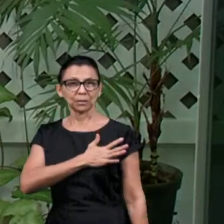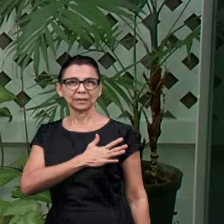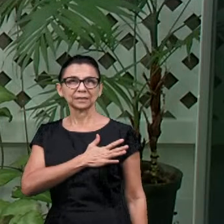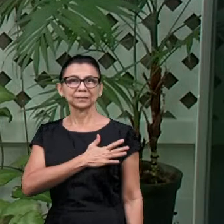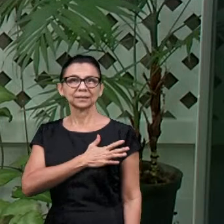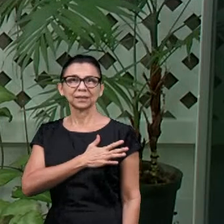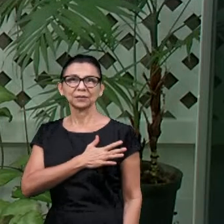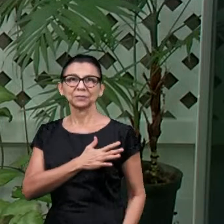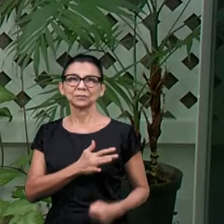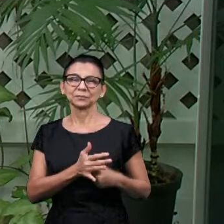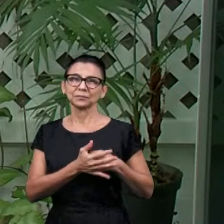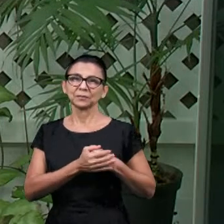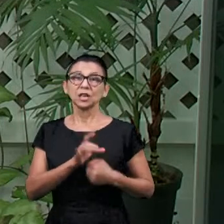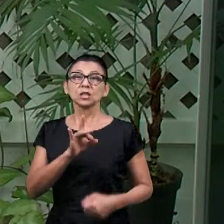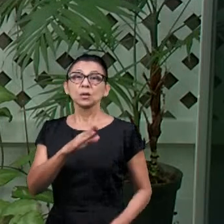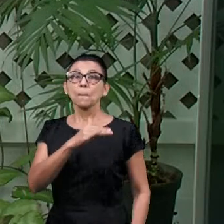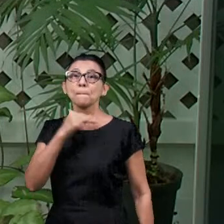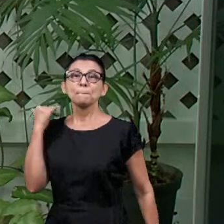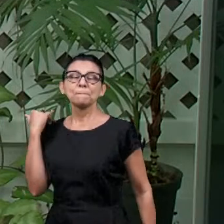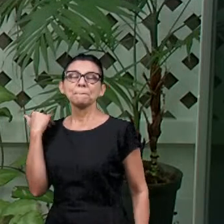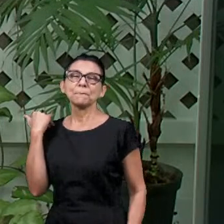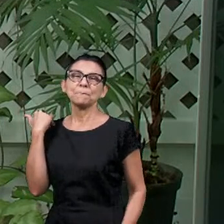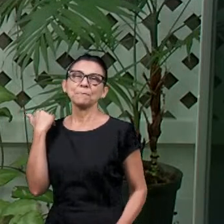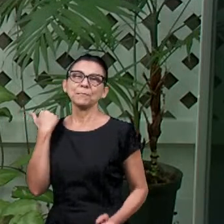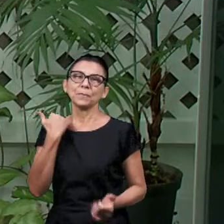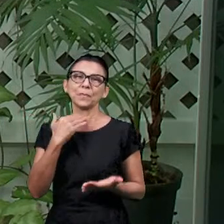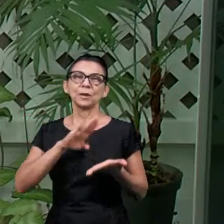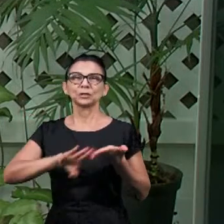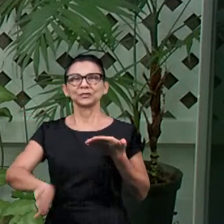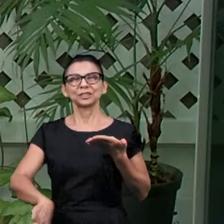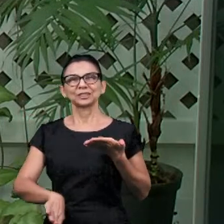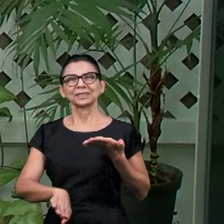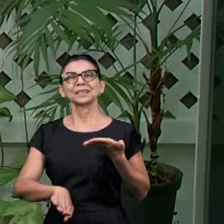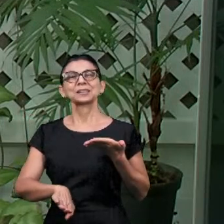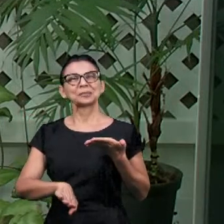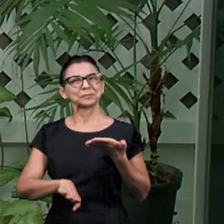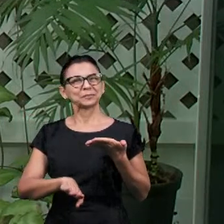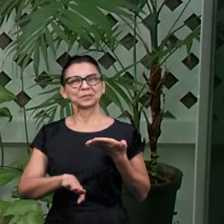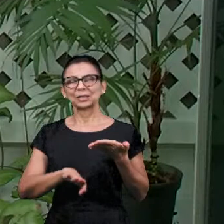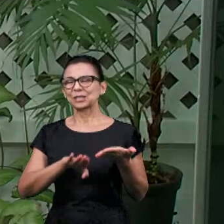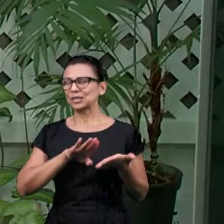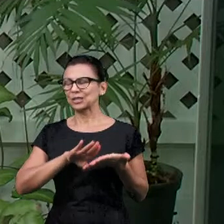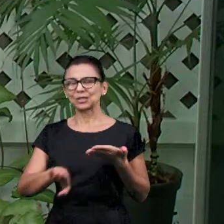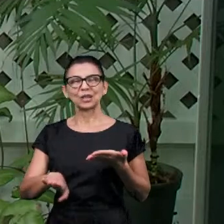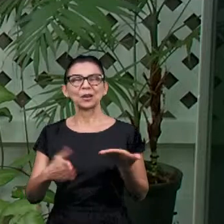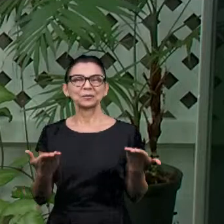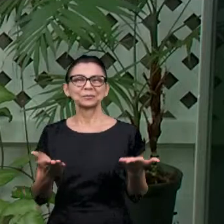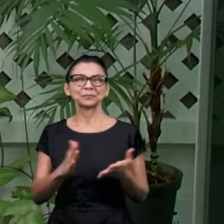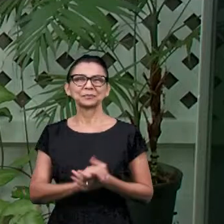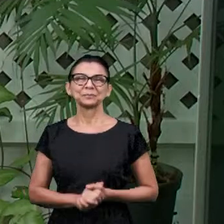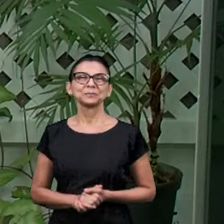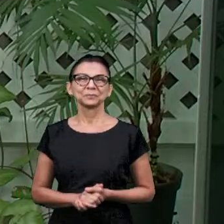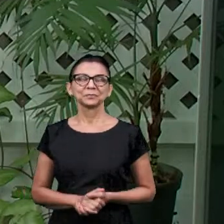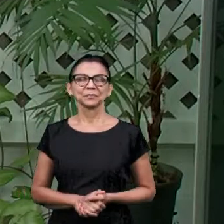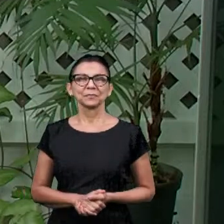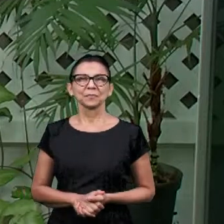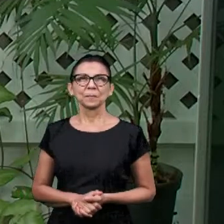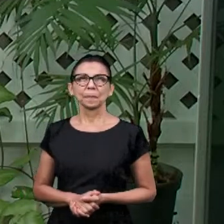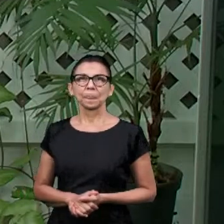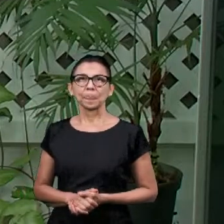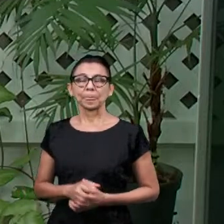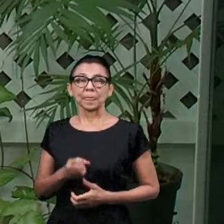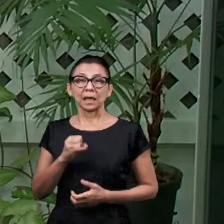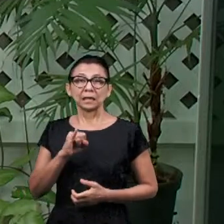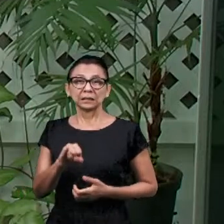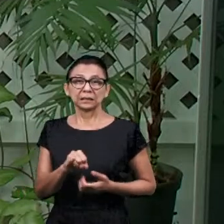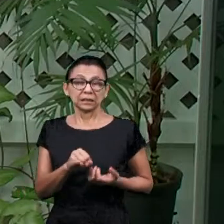só a morte vai tirar. Porque você vai abrir o coração para tirar o tesouro como? Quem que vai fazer isso? Aí, se ele saiu do seu